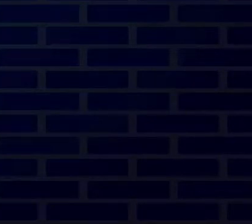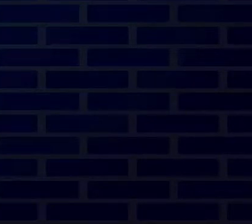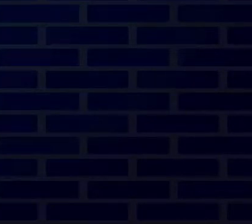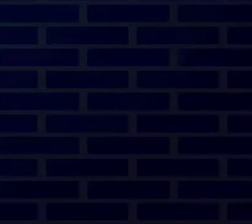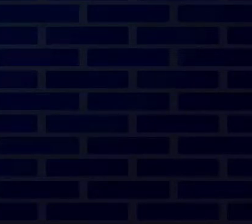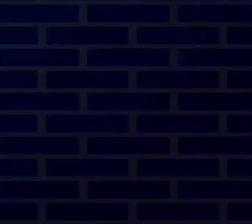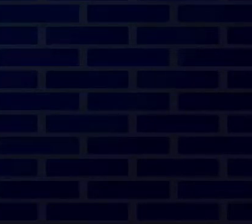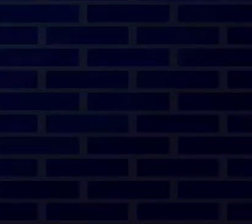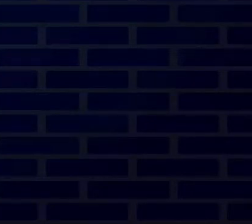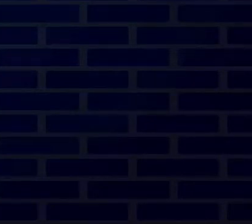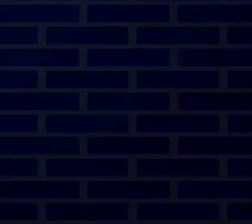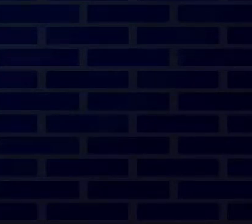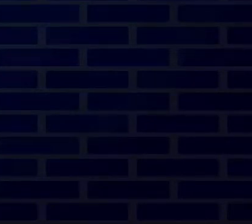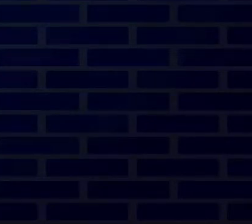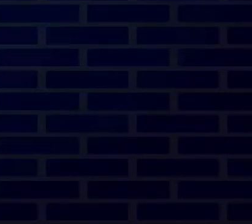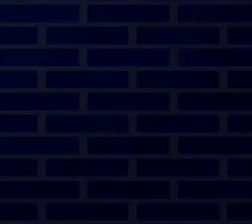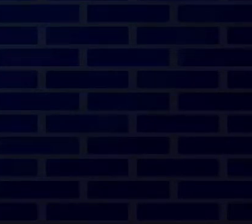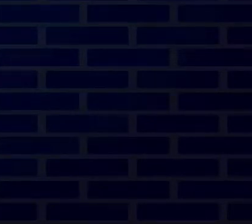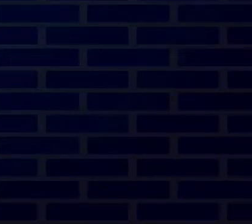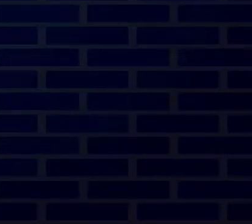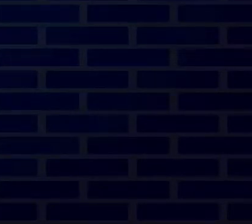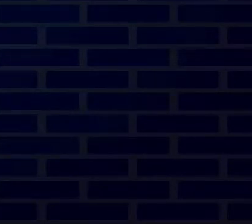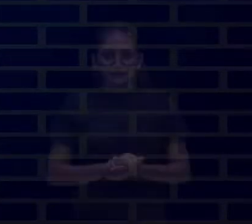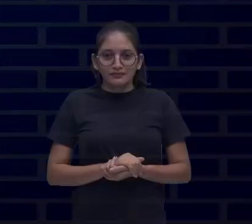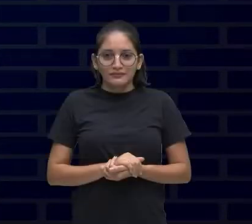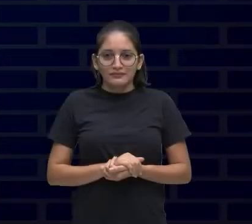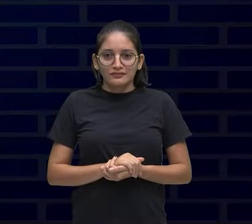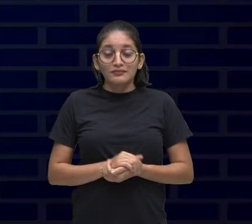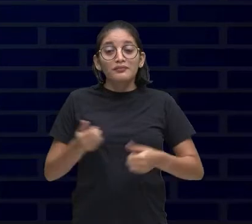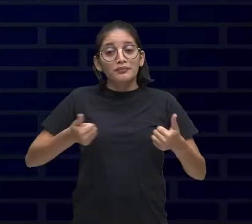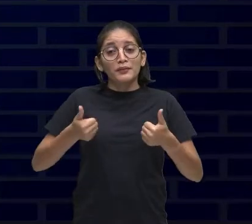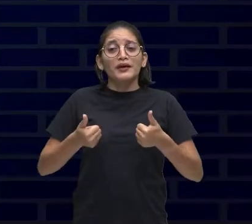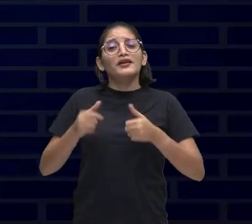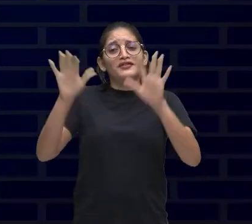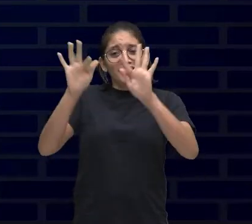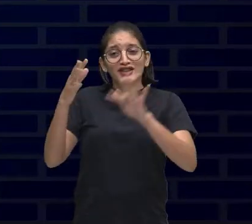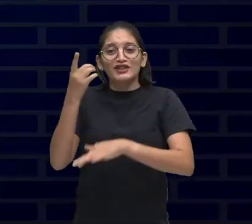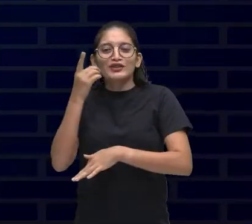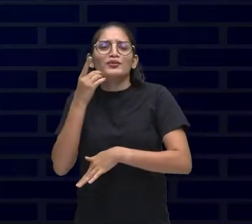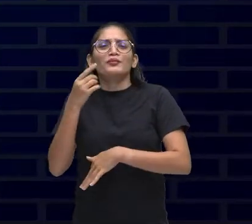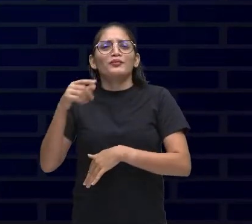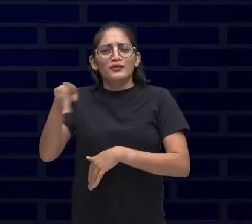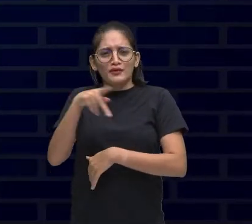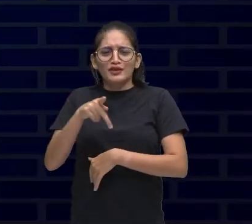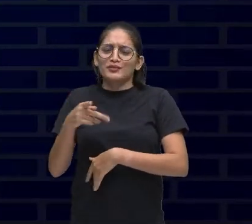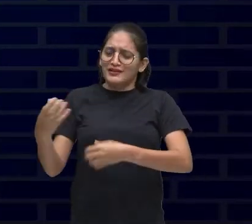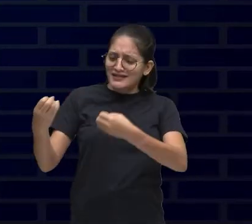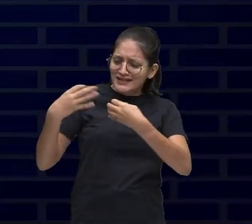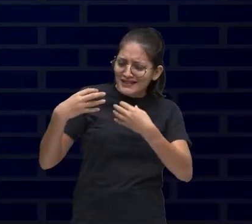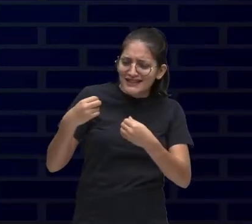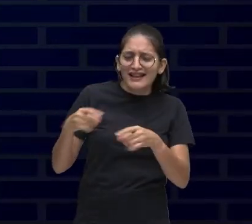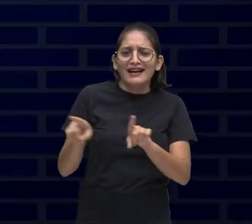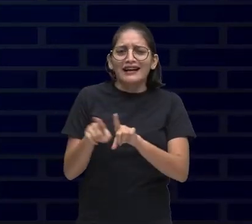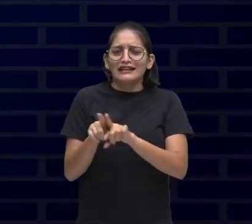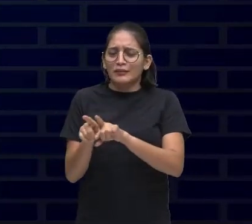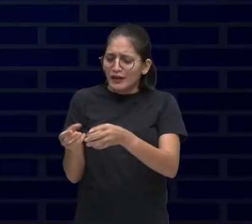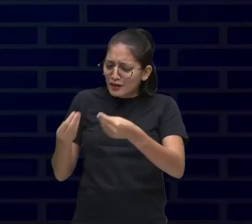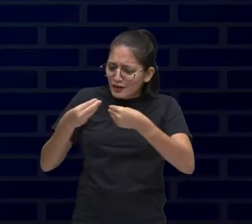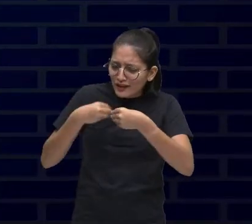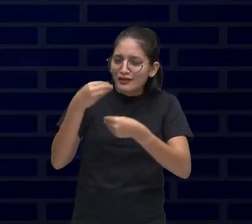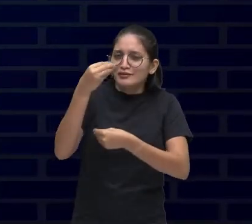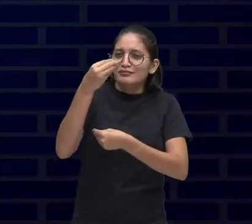muito guerreiros e batalhadores para nos esforçar para nos ensinar, a colocar coisas na nossa cabeça em